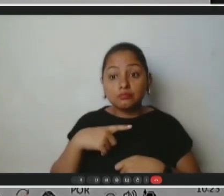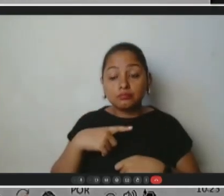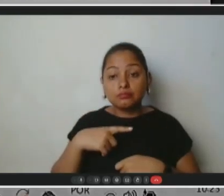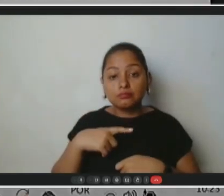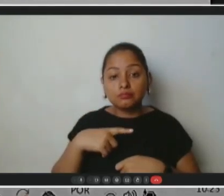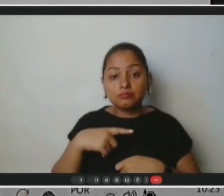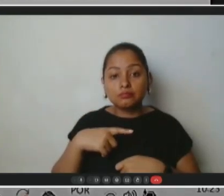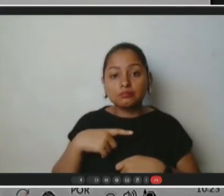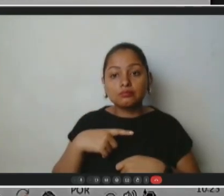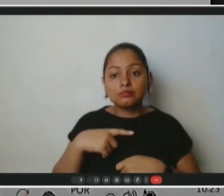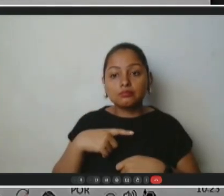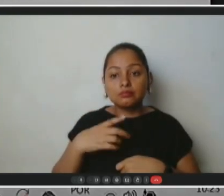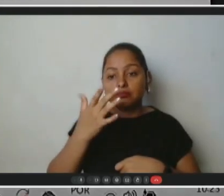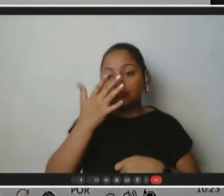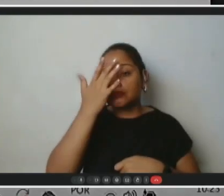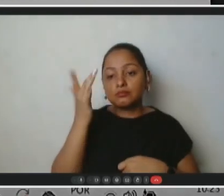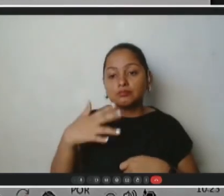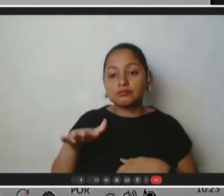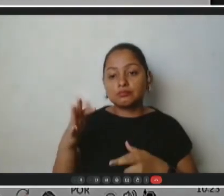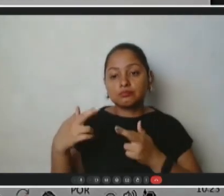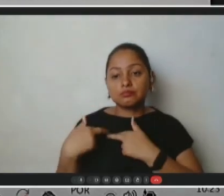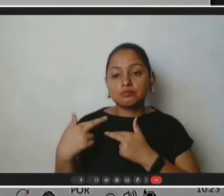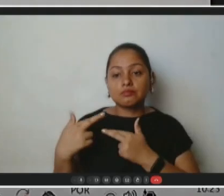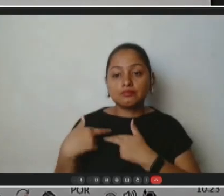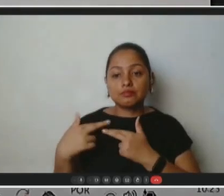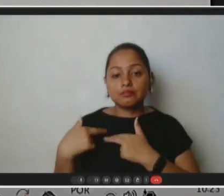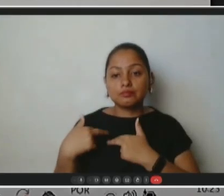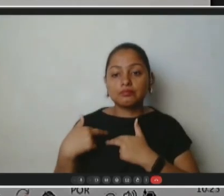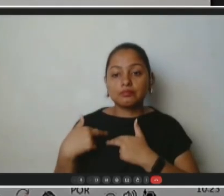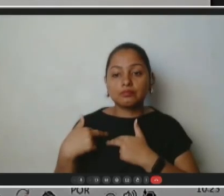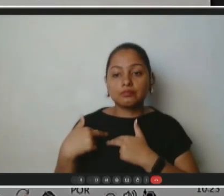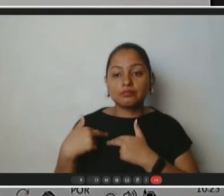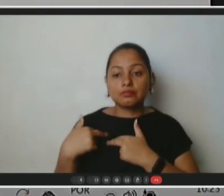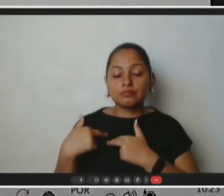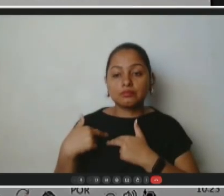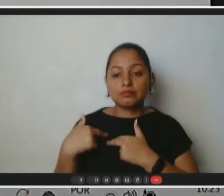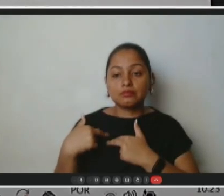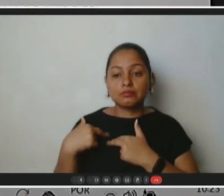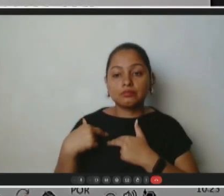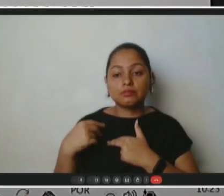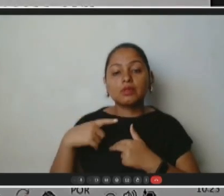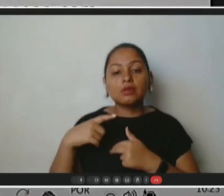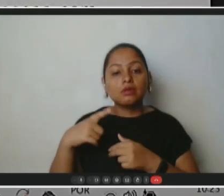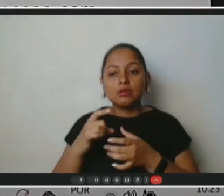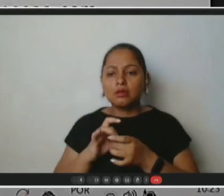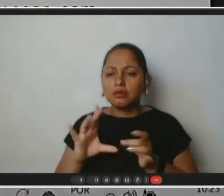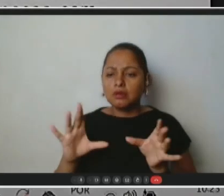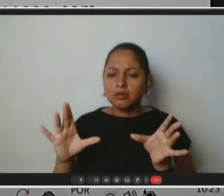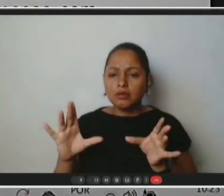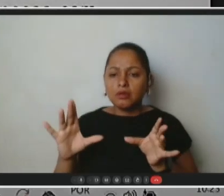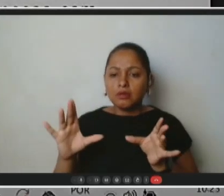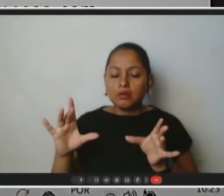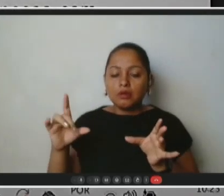autoridade competente, a administração dos poderes executivo e legislativo poderá autorizar a realização de horas extras pelos